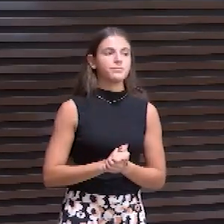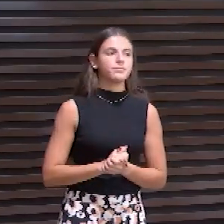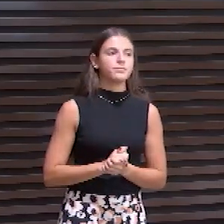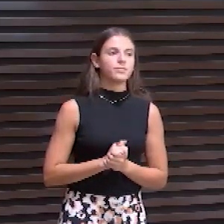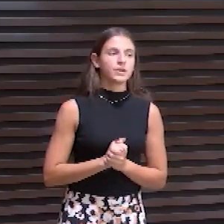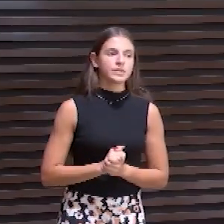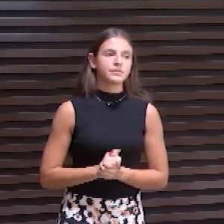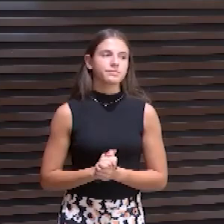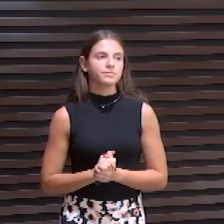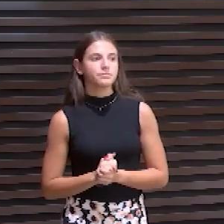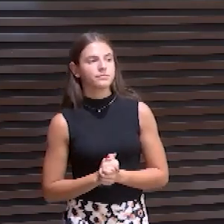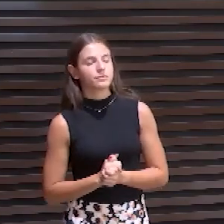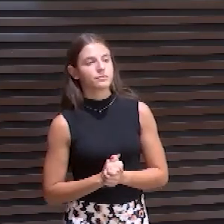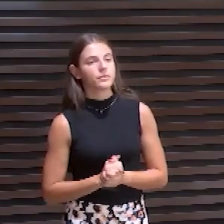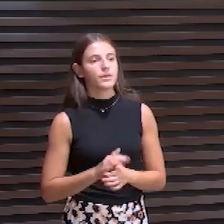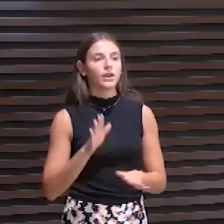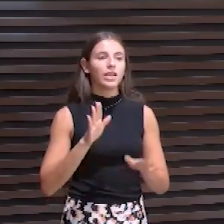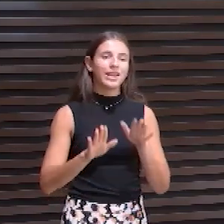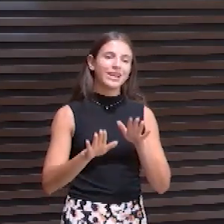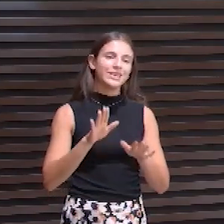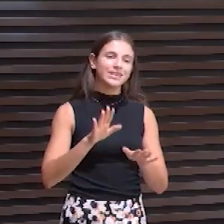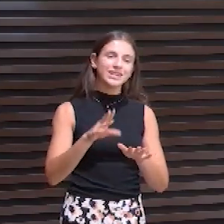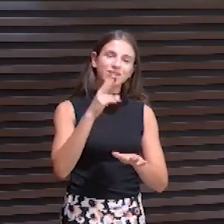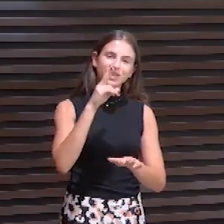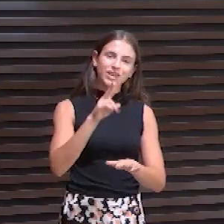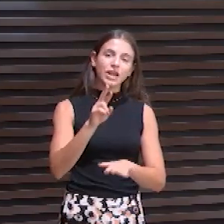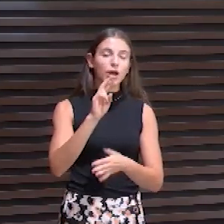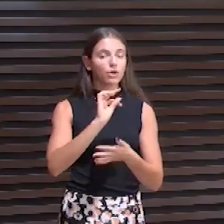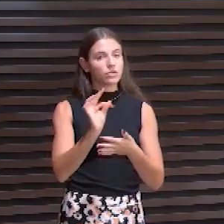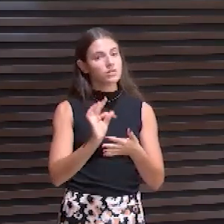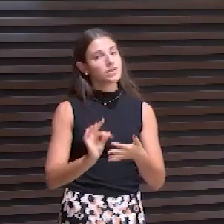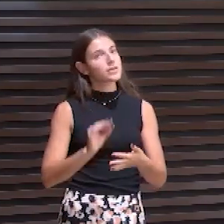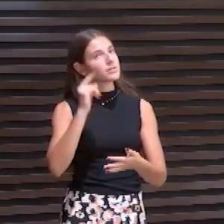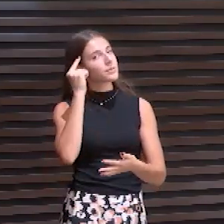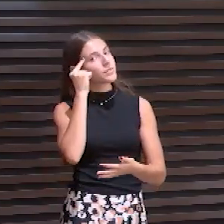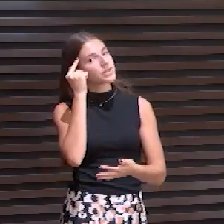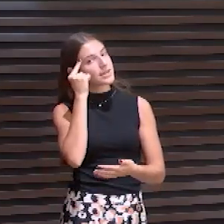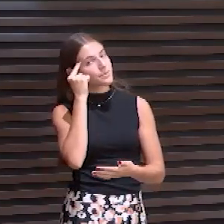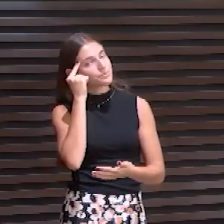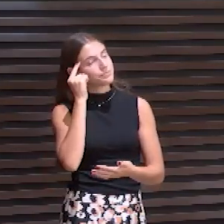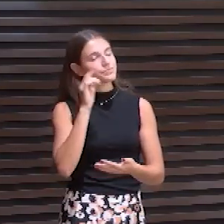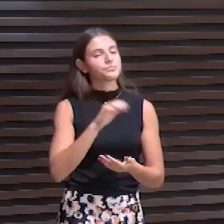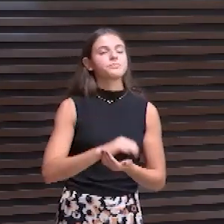Então, às vezes você pode olhar para esse texto e você pode pensar assim: